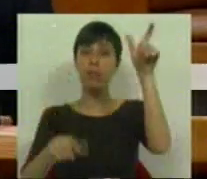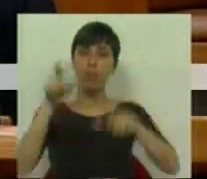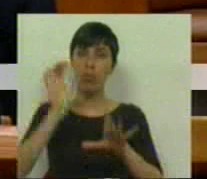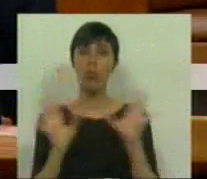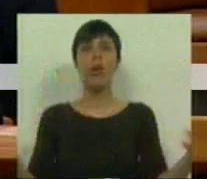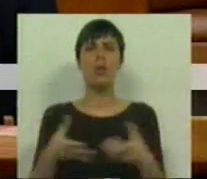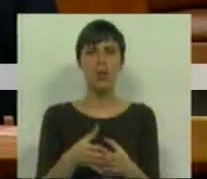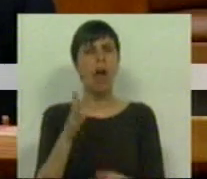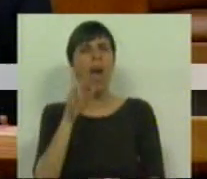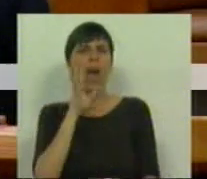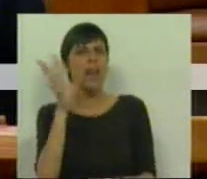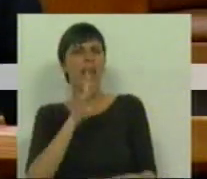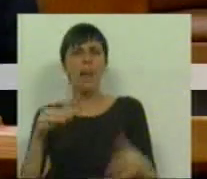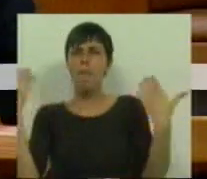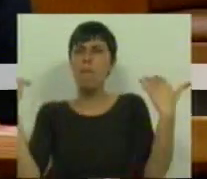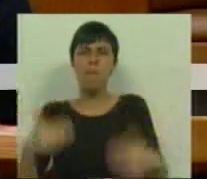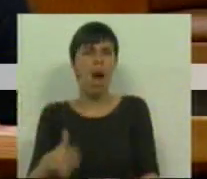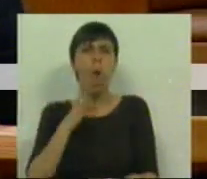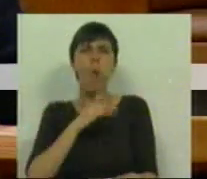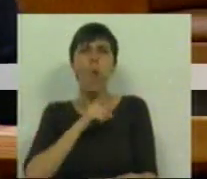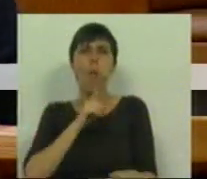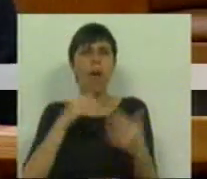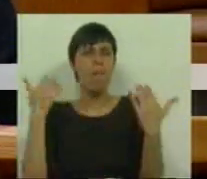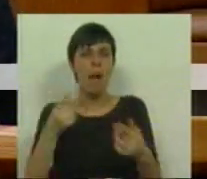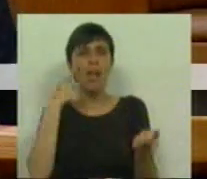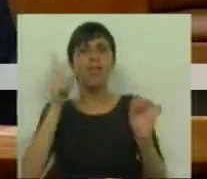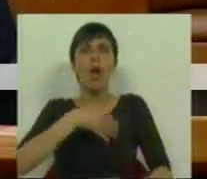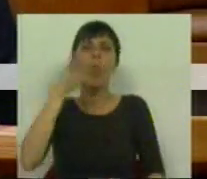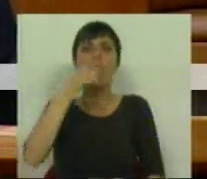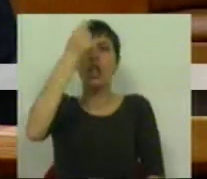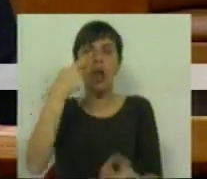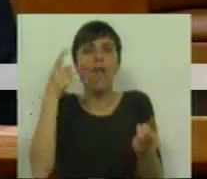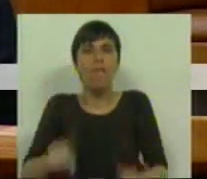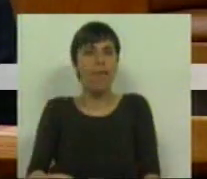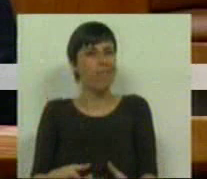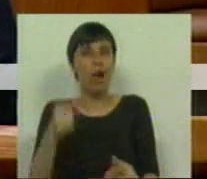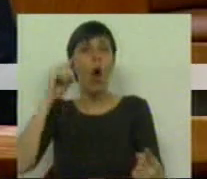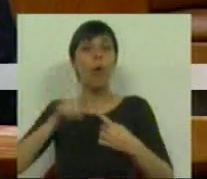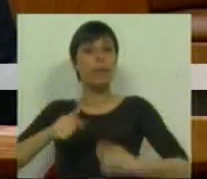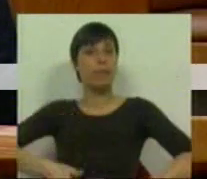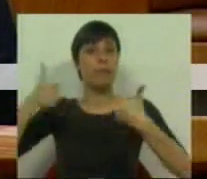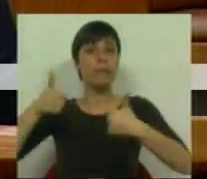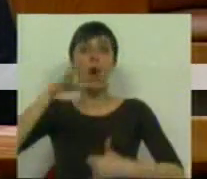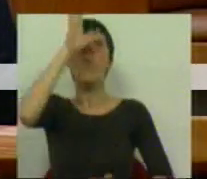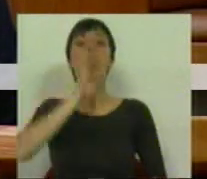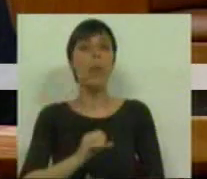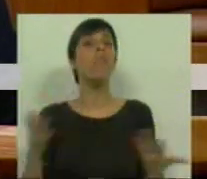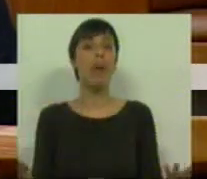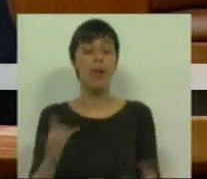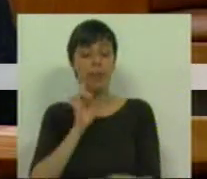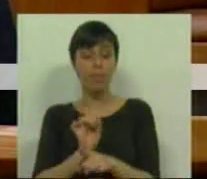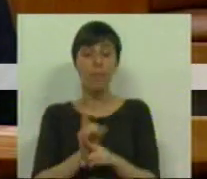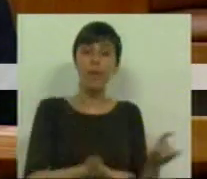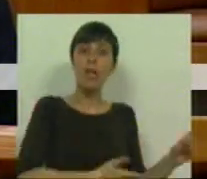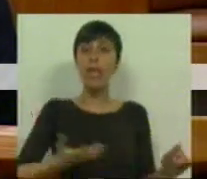populações, é uma tentativa mal amanhada de reescrever a história. O objetivo central do Governo, quando